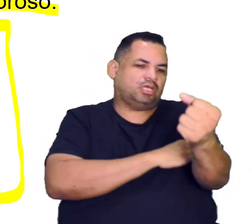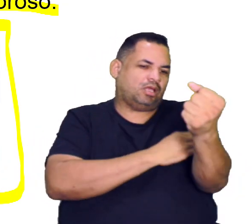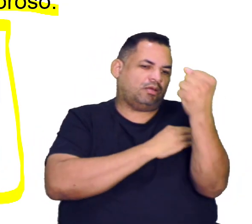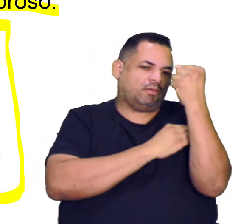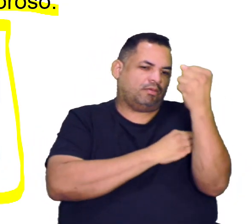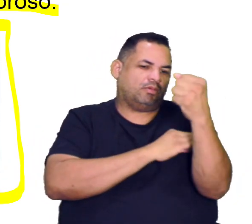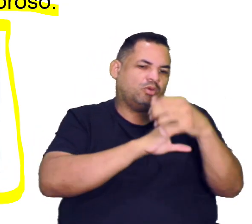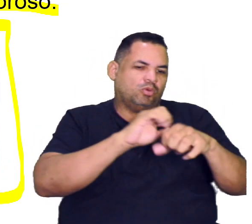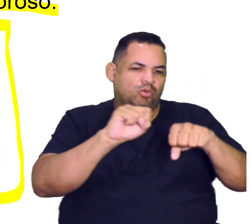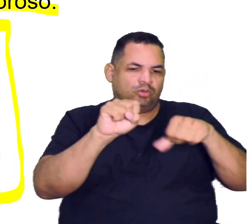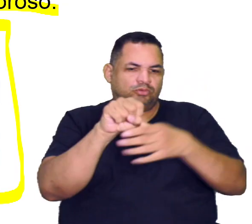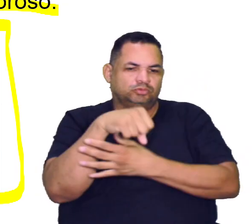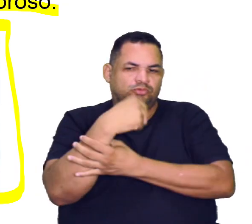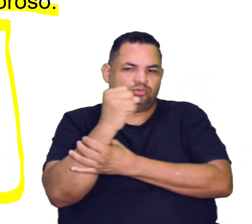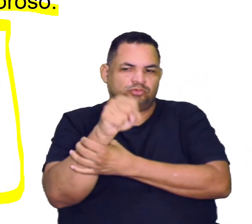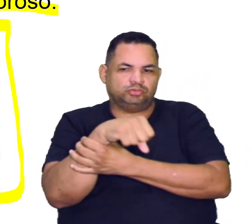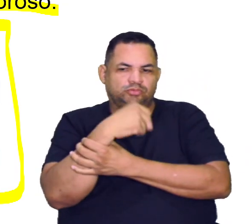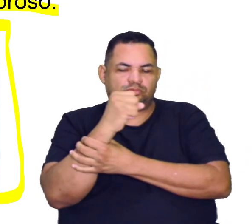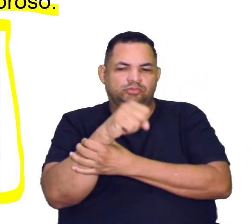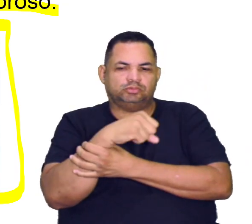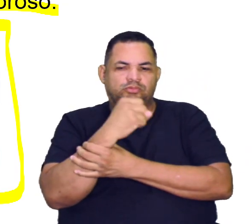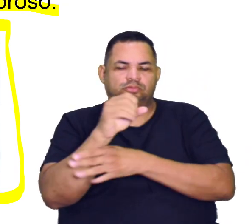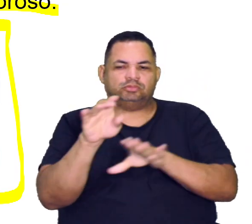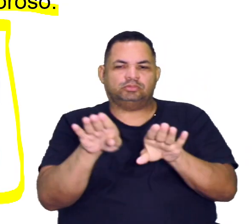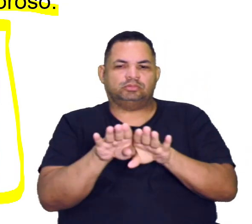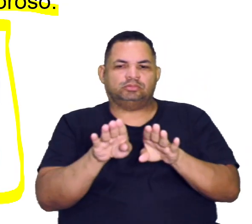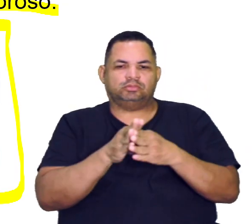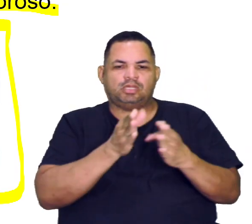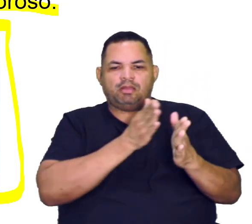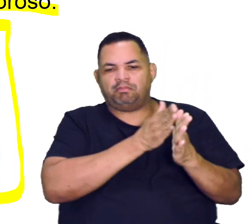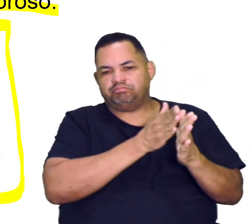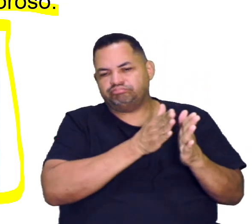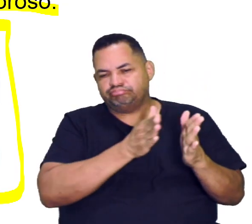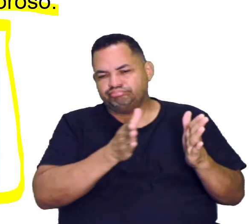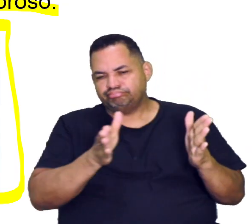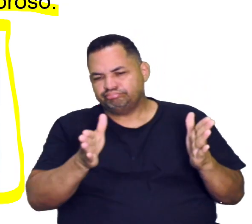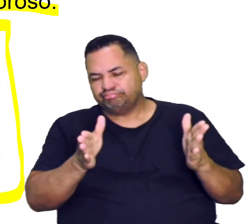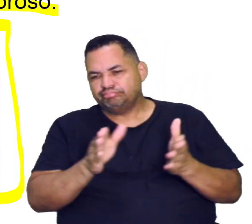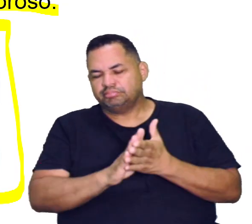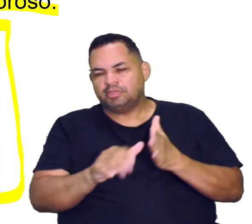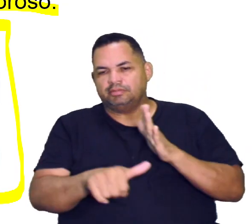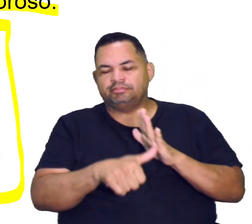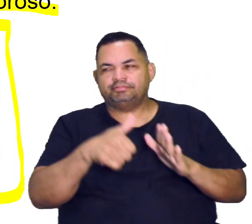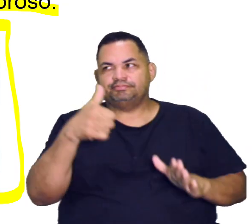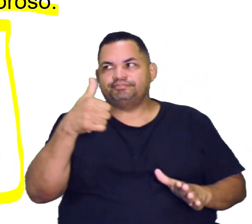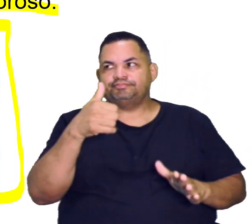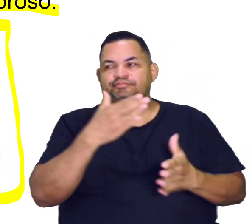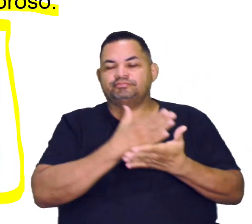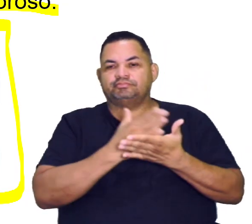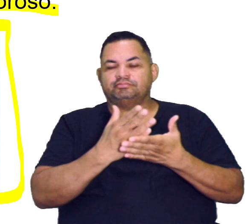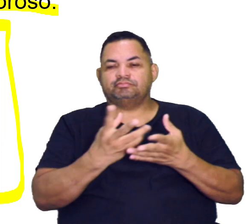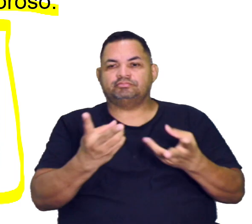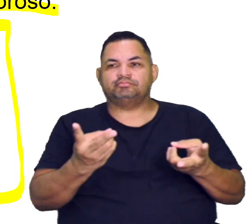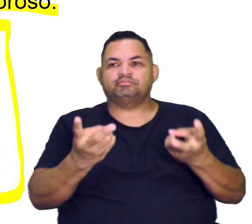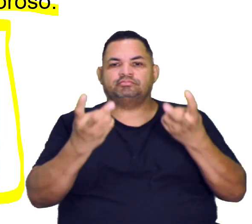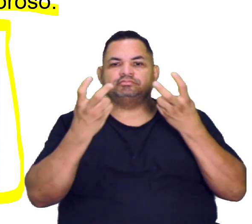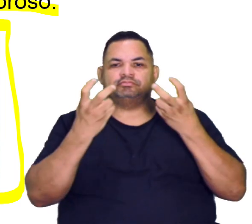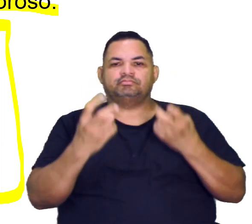nas articulações, nos primeiros estágios aí de programas de exercício físico. Então, já começa a